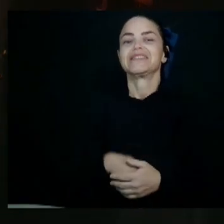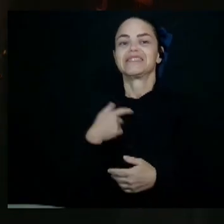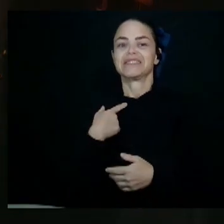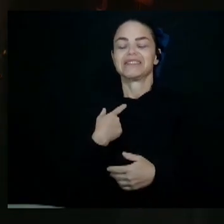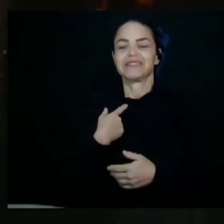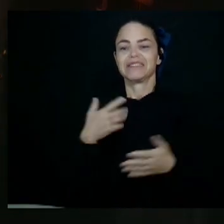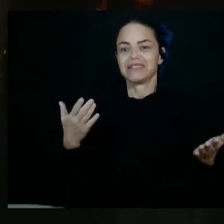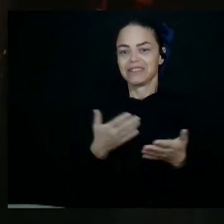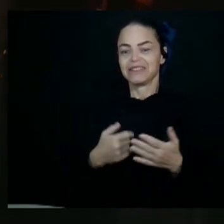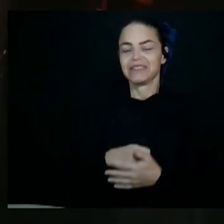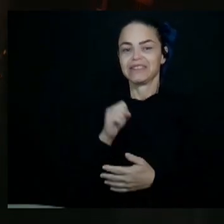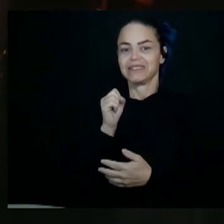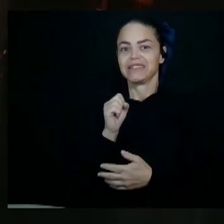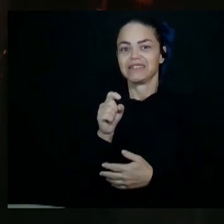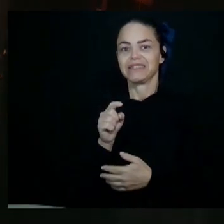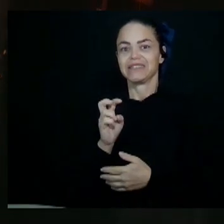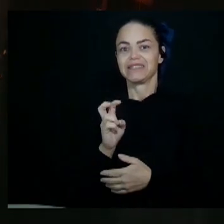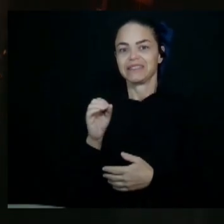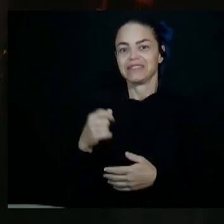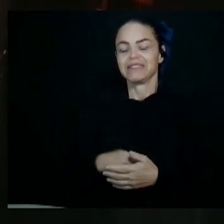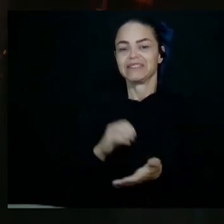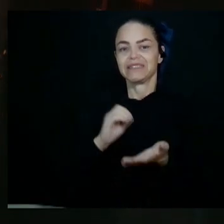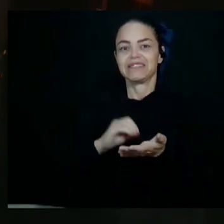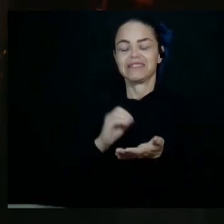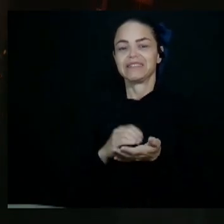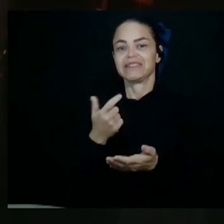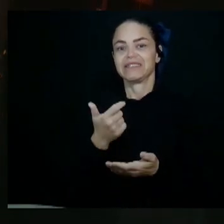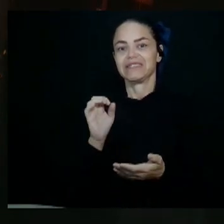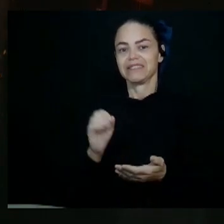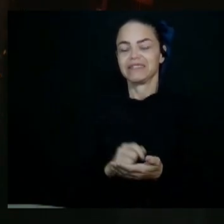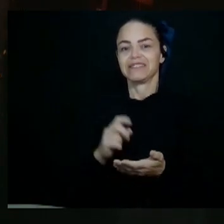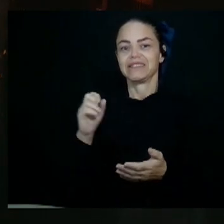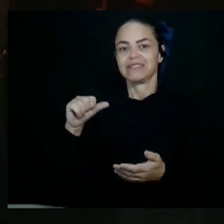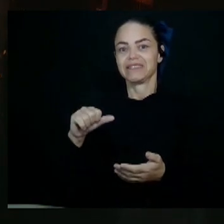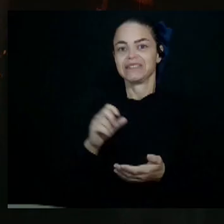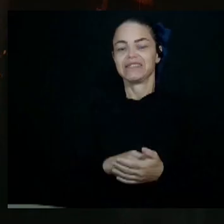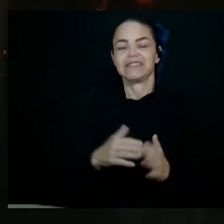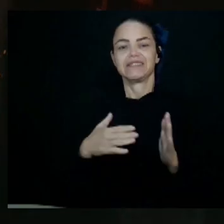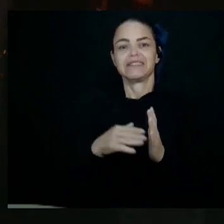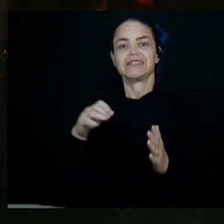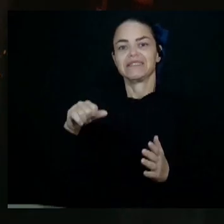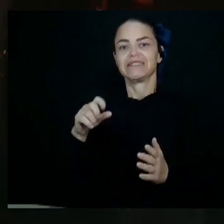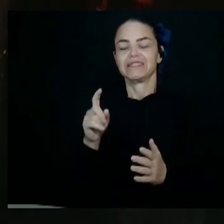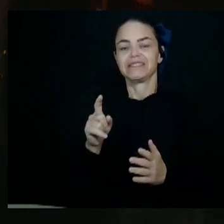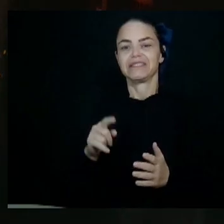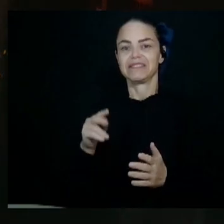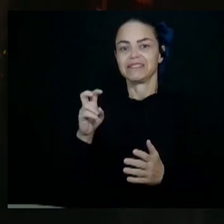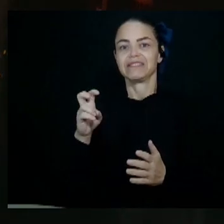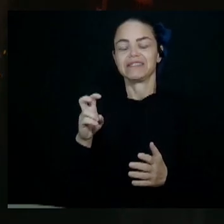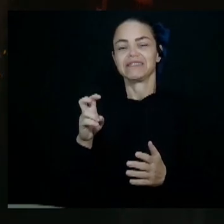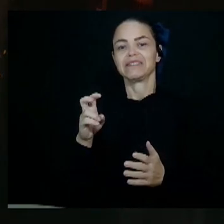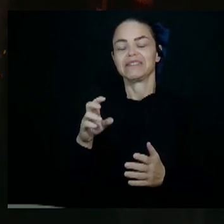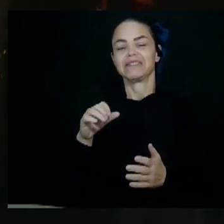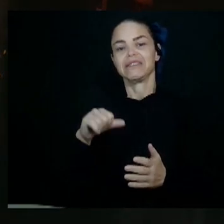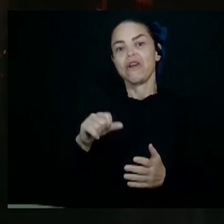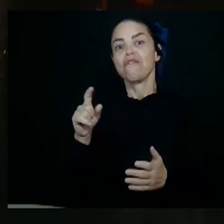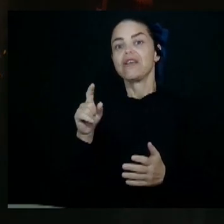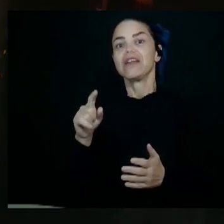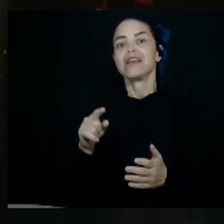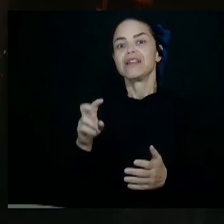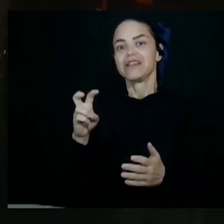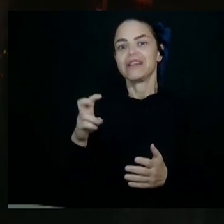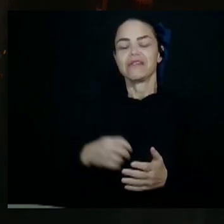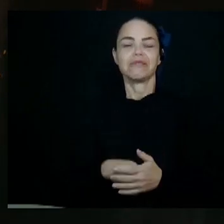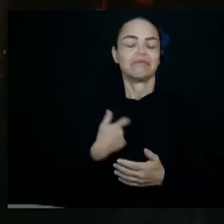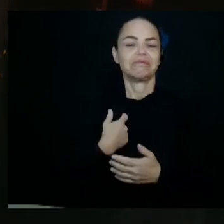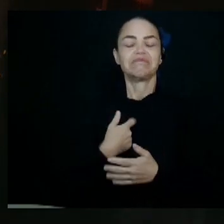agora 8h50, faltando 10 minutinhos para as 9 da manhã, a gente vai até 9h05. A produção está dizendo aí que temos algumas perguntas, então vamos lá,